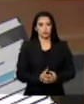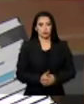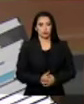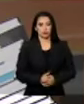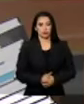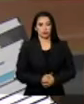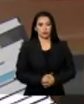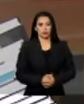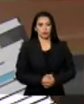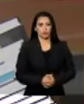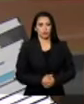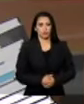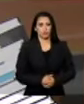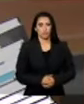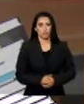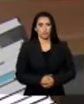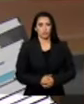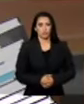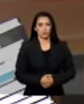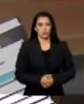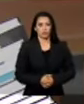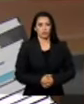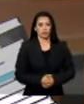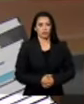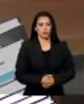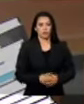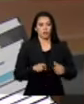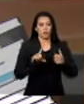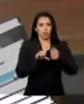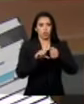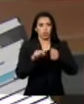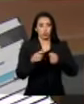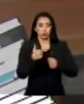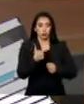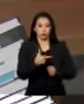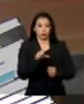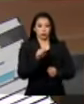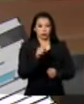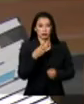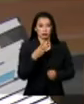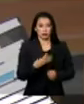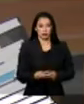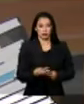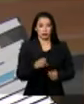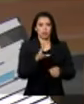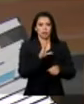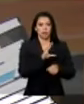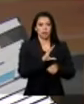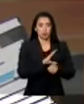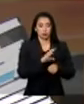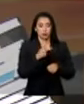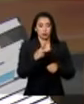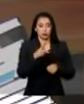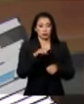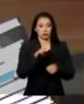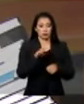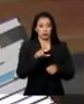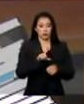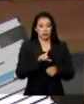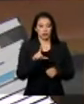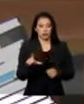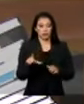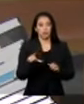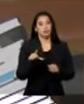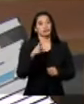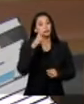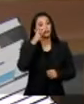Quanto ao mérito, alega que o artigo 283 do Código de Processo Penal revela o alcance do